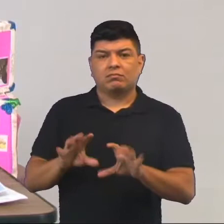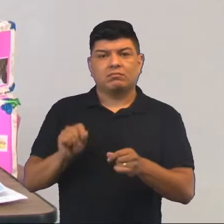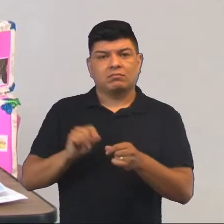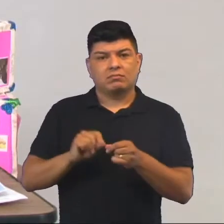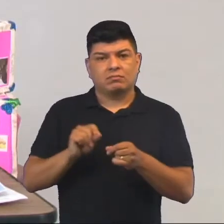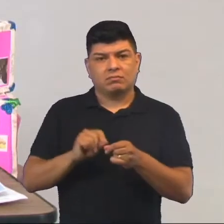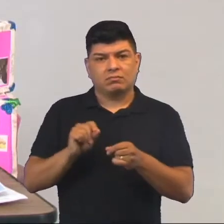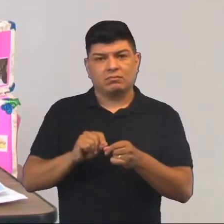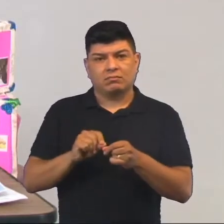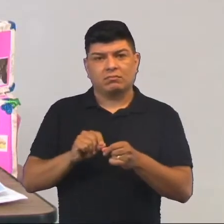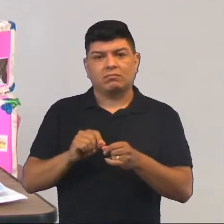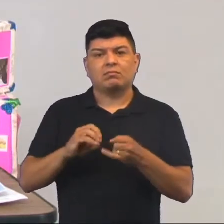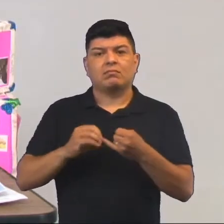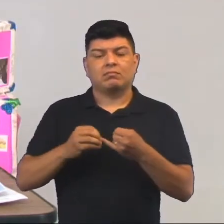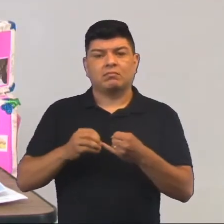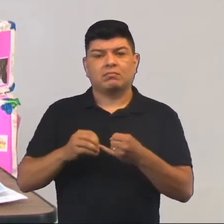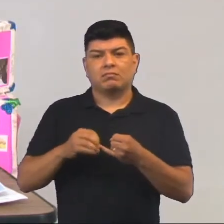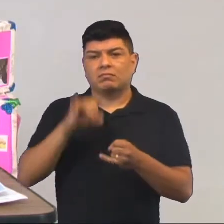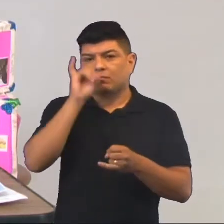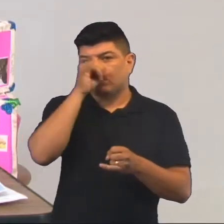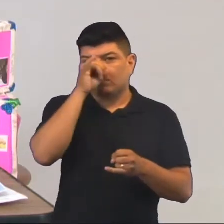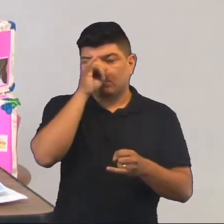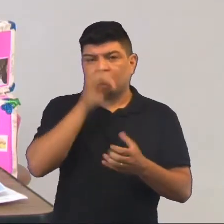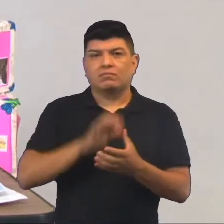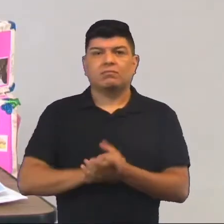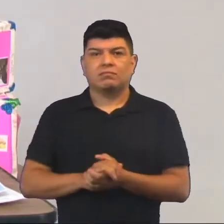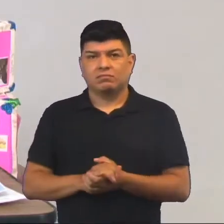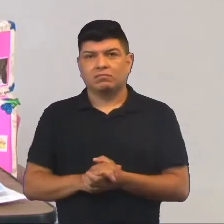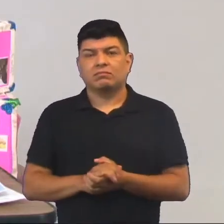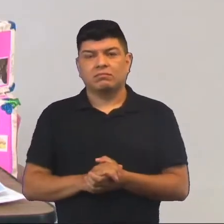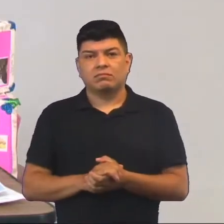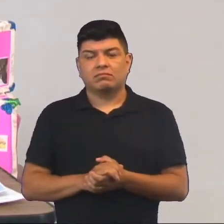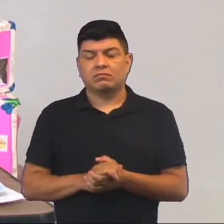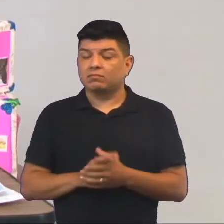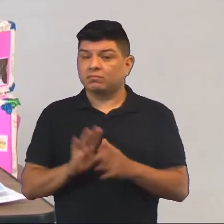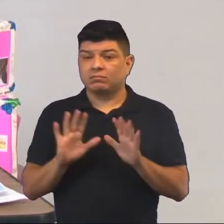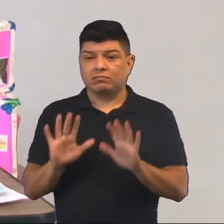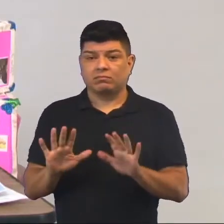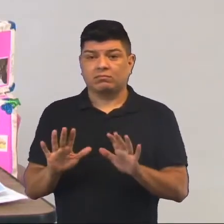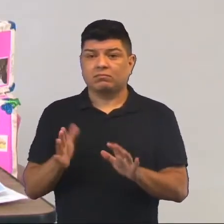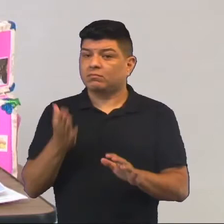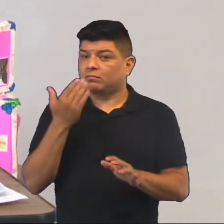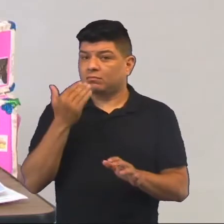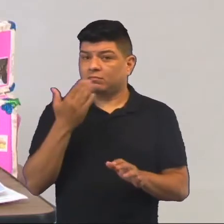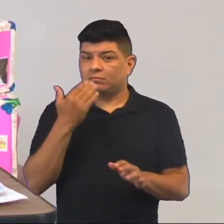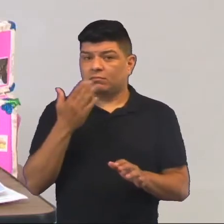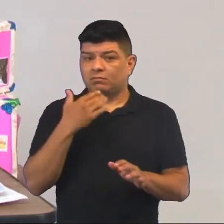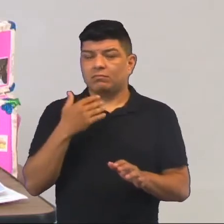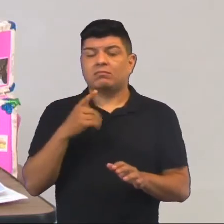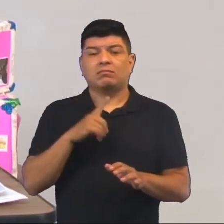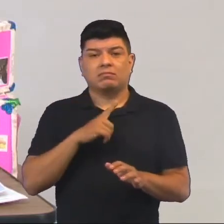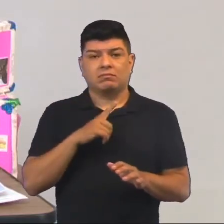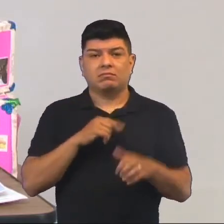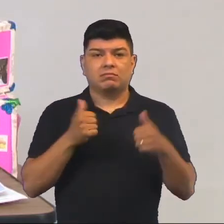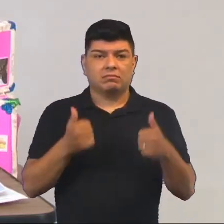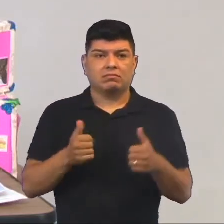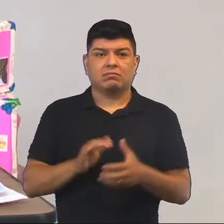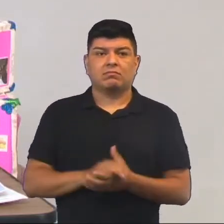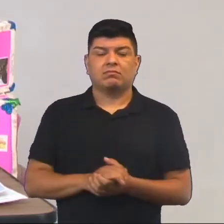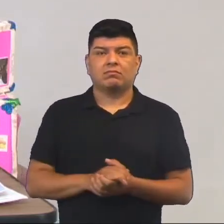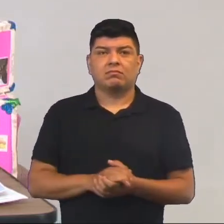era feita a feijoada, certo? Esta era uma das alimentações deles,